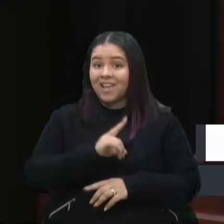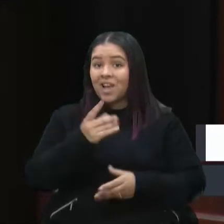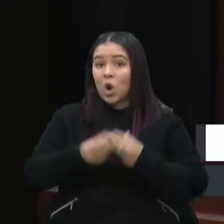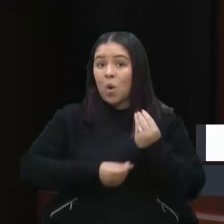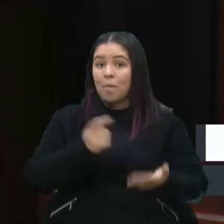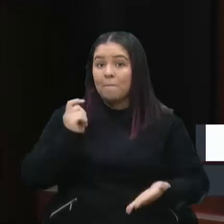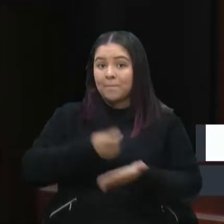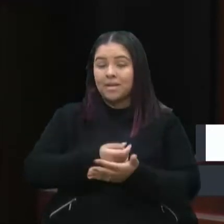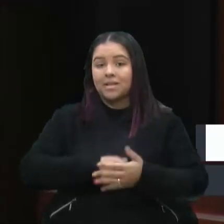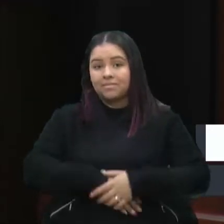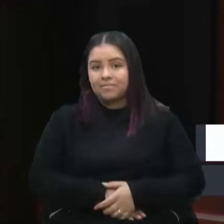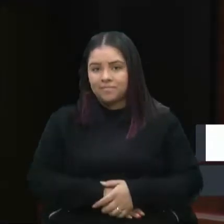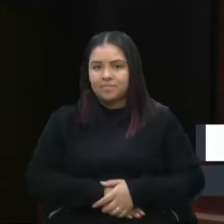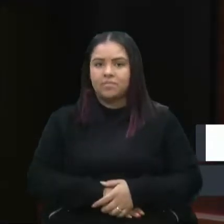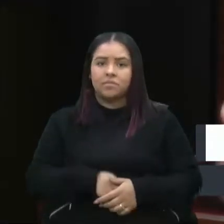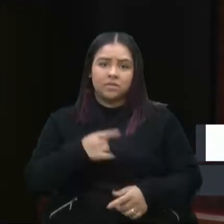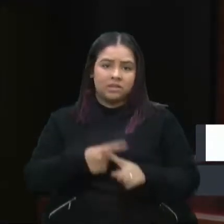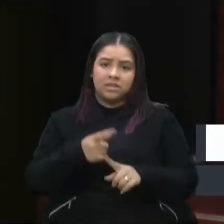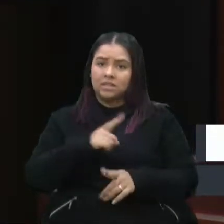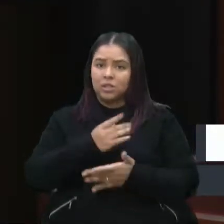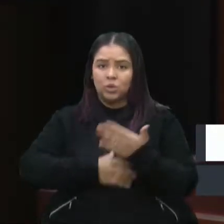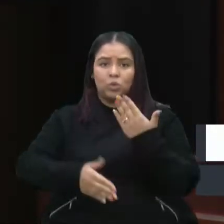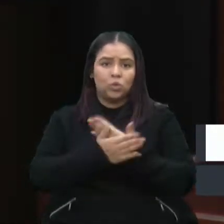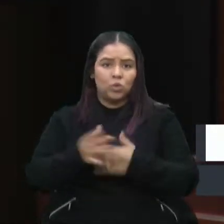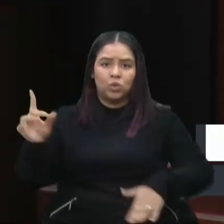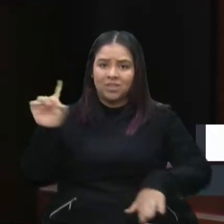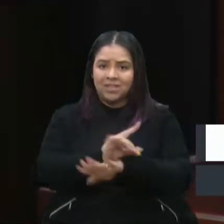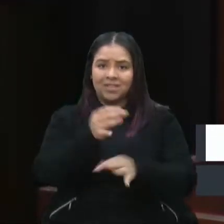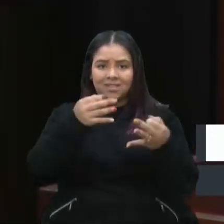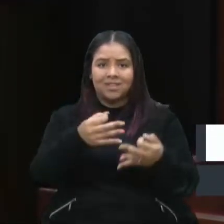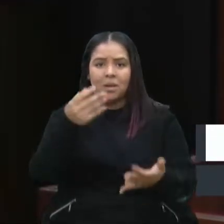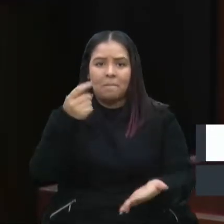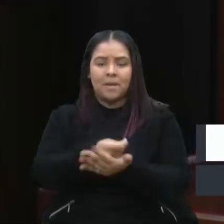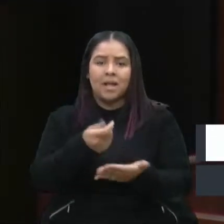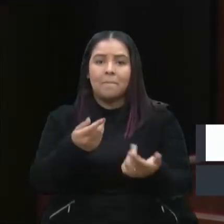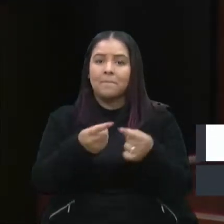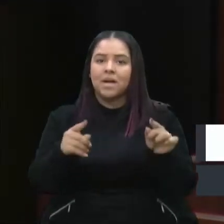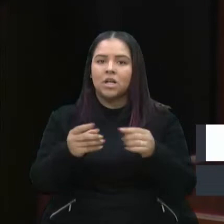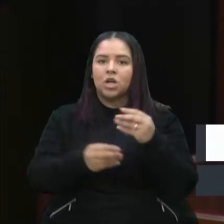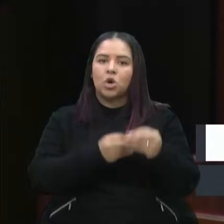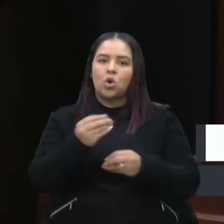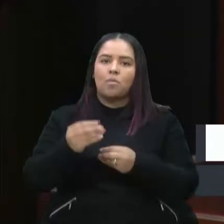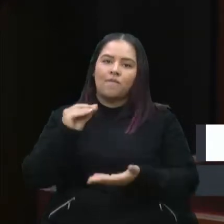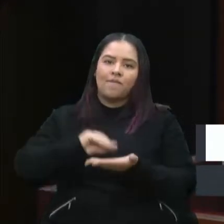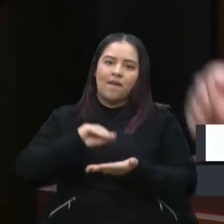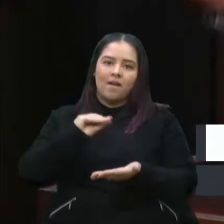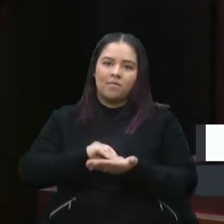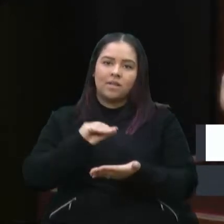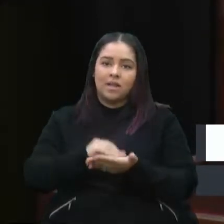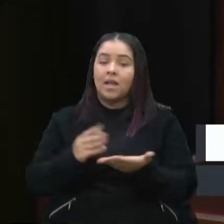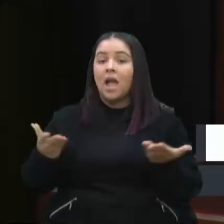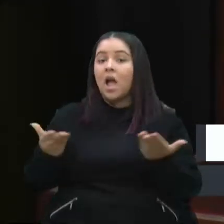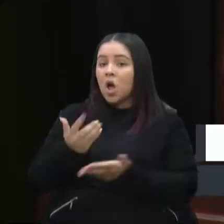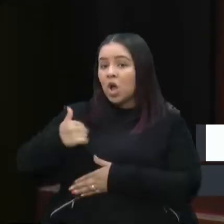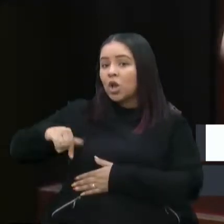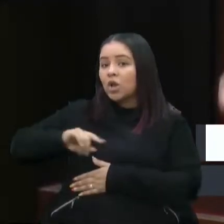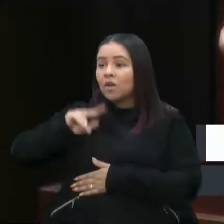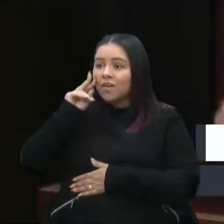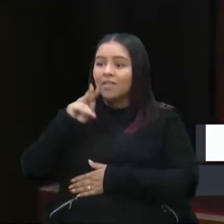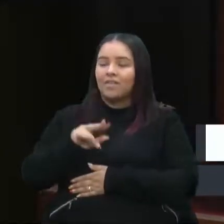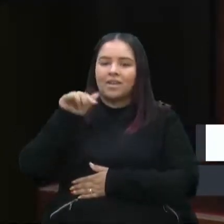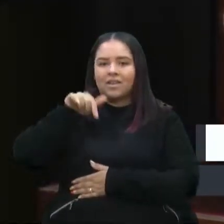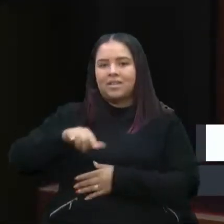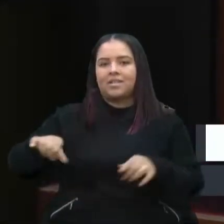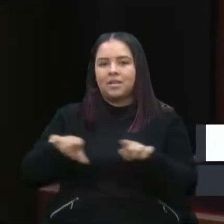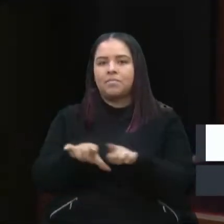pagar, porque ela estaria com as contas em dia. Mas como ela já está em déficit, e agora enfrentaremos aqui nessa